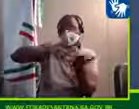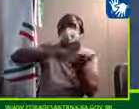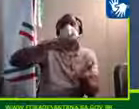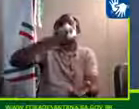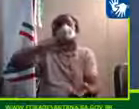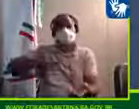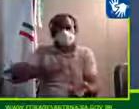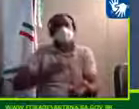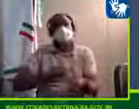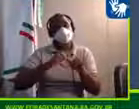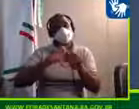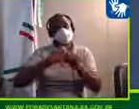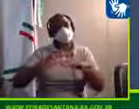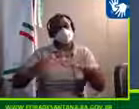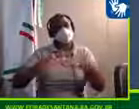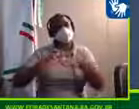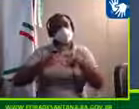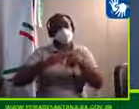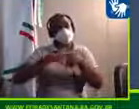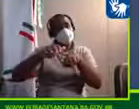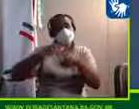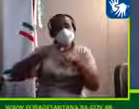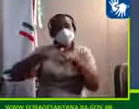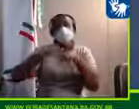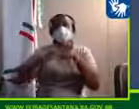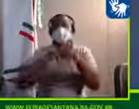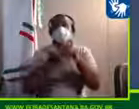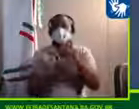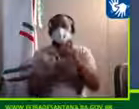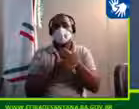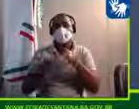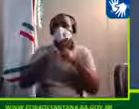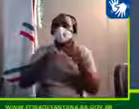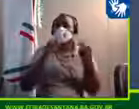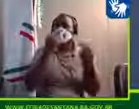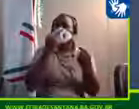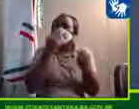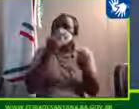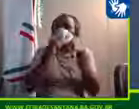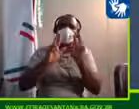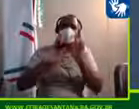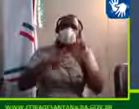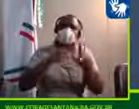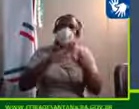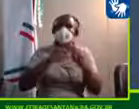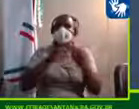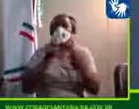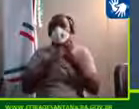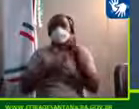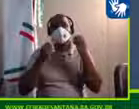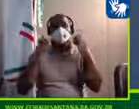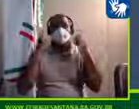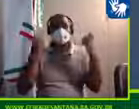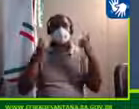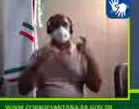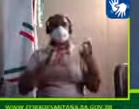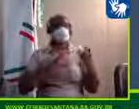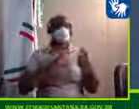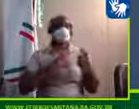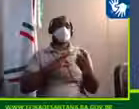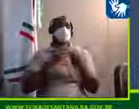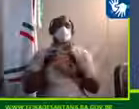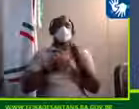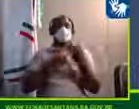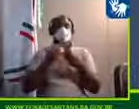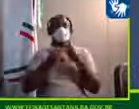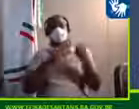dia. Então, é relativo, no meu entendimento, a influência do toque de recolher diretamente com relação